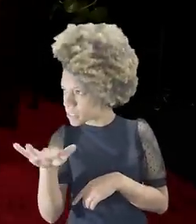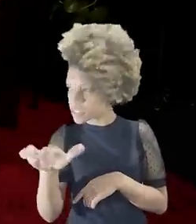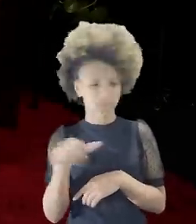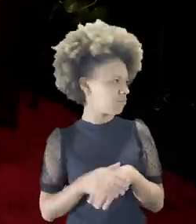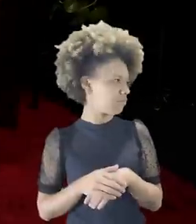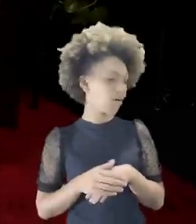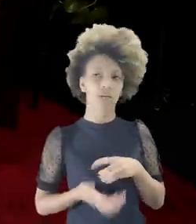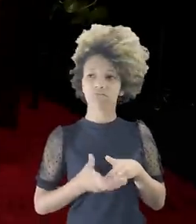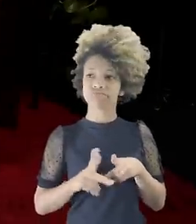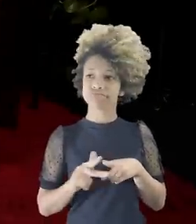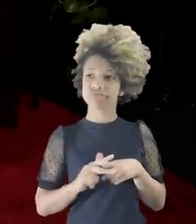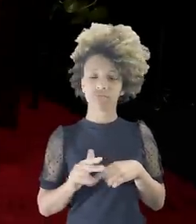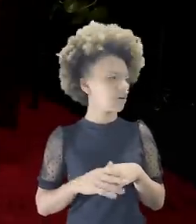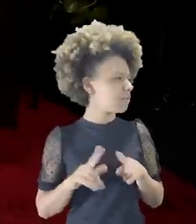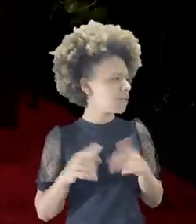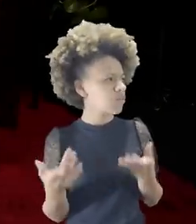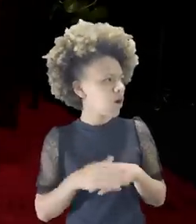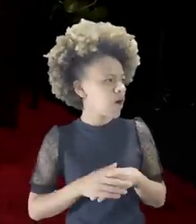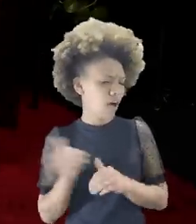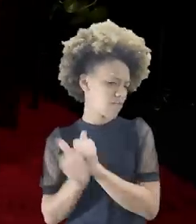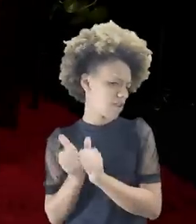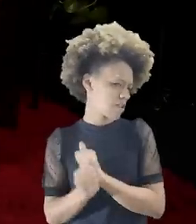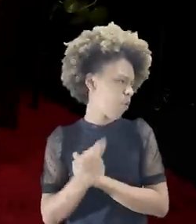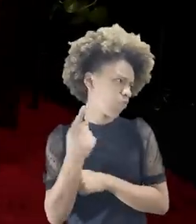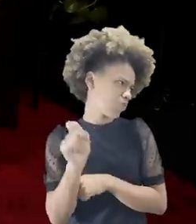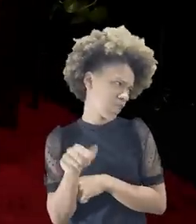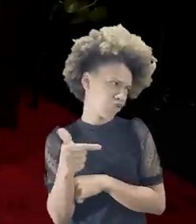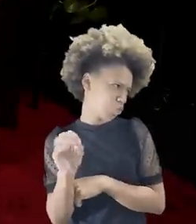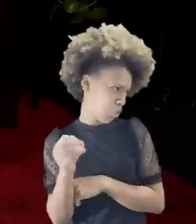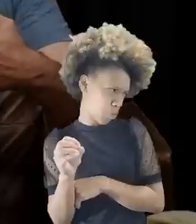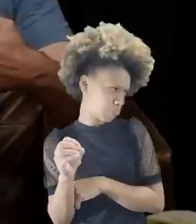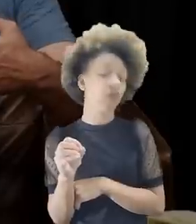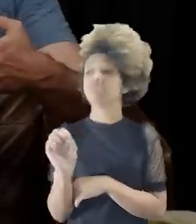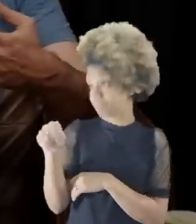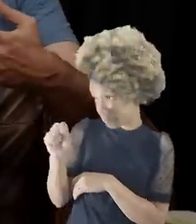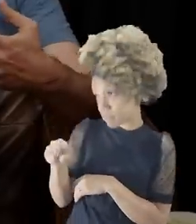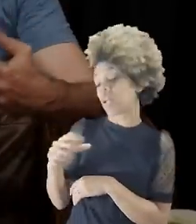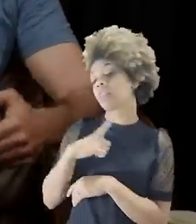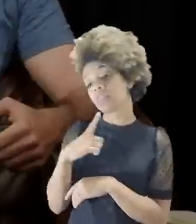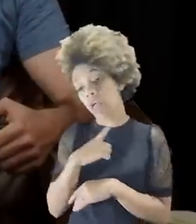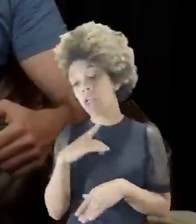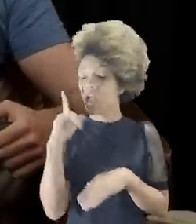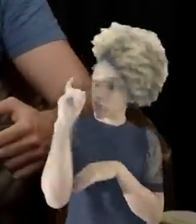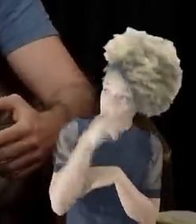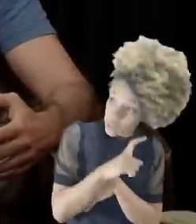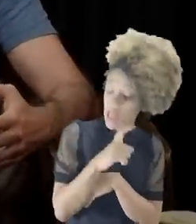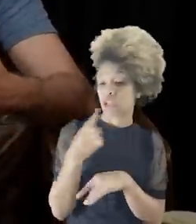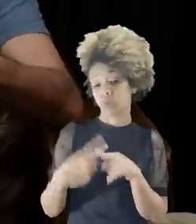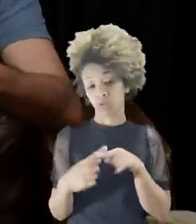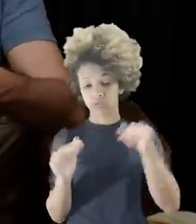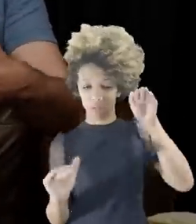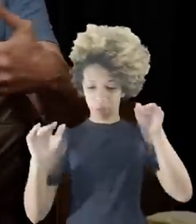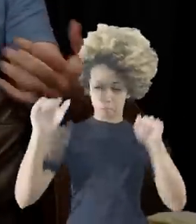na rola do armador da seleção tem 178 por aí também né É por aí né então assim é claro que é um pouco mais difícil por causa da altura